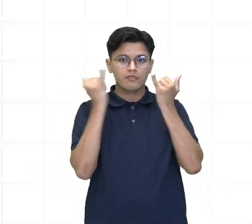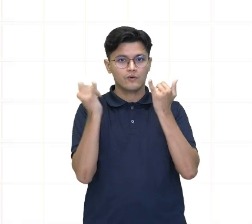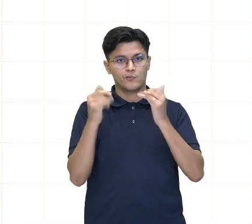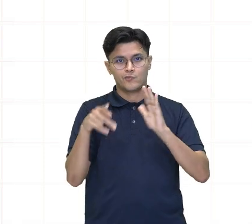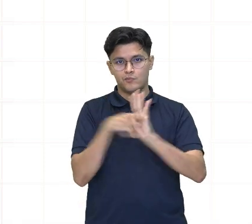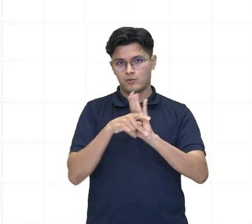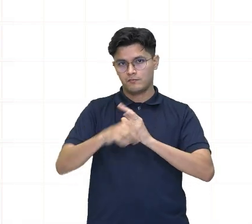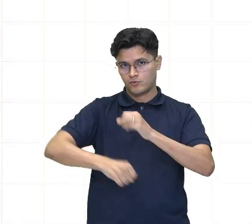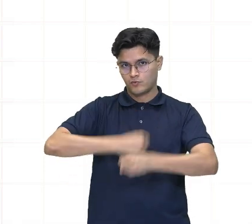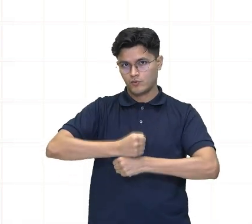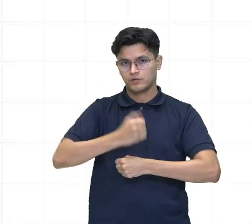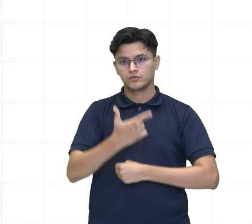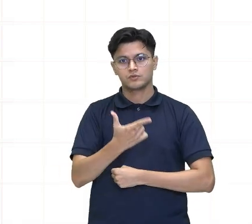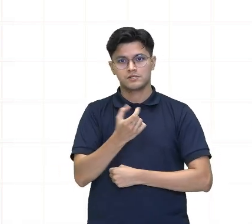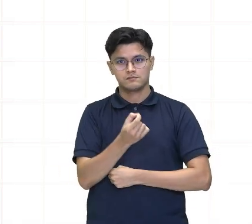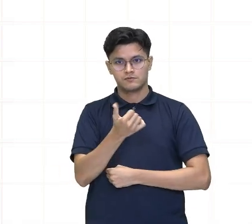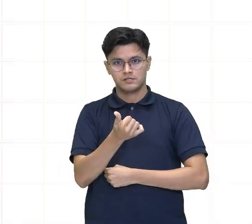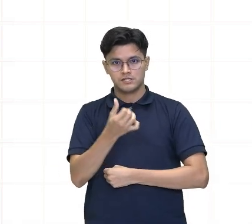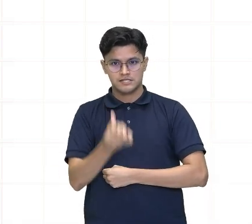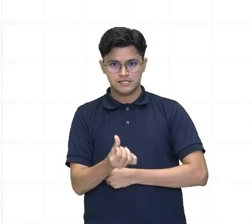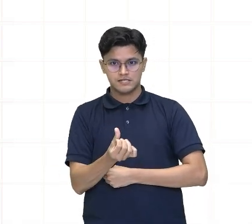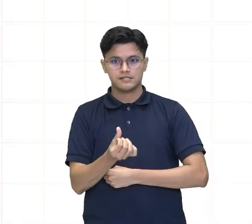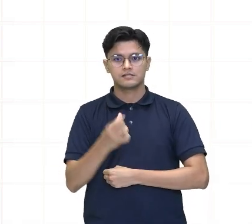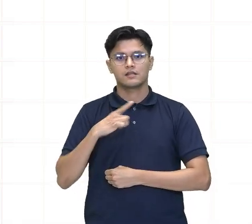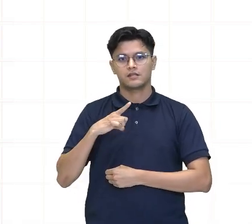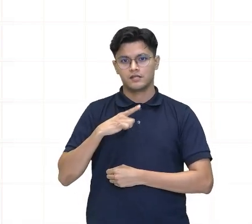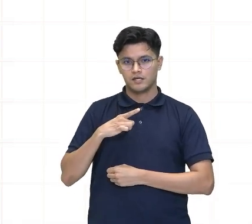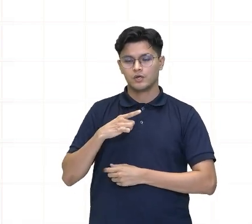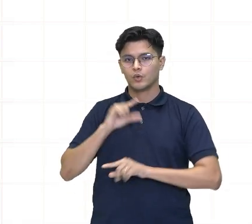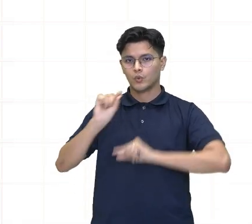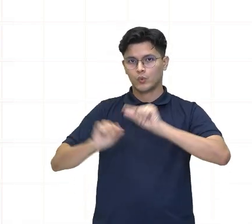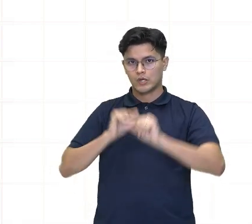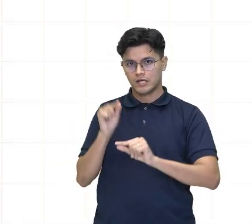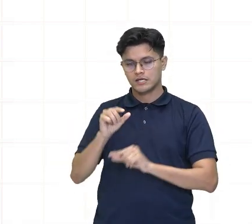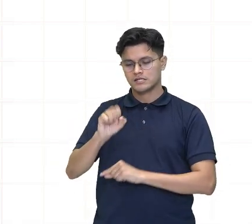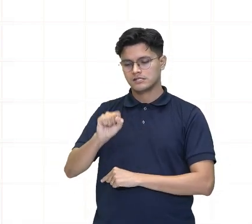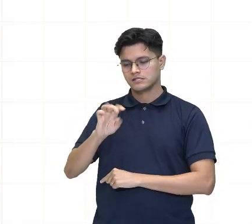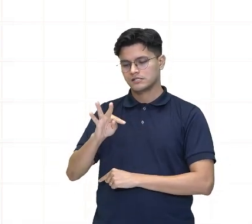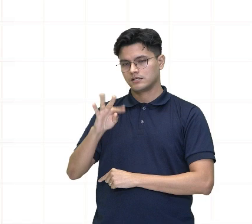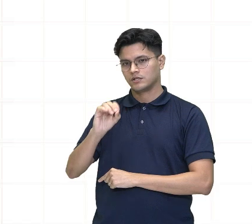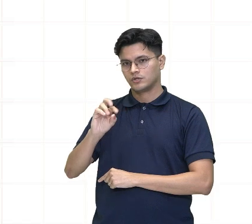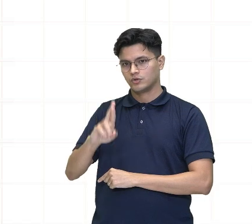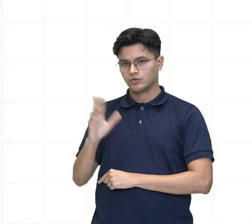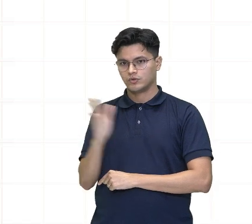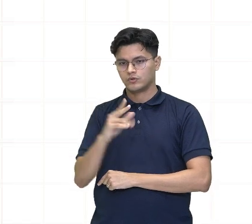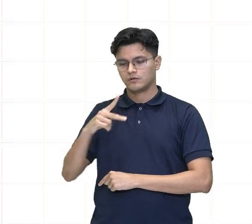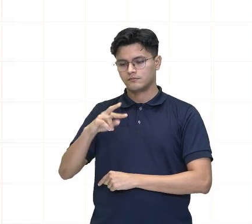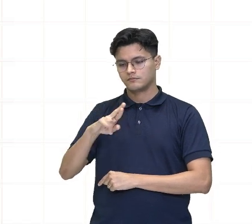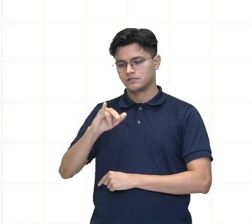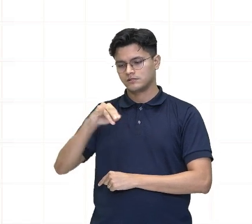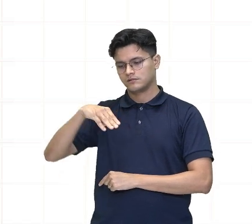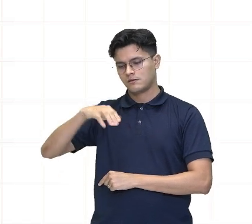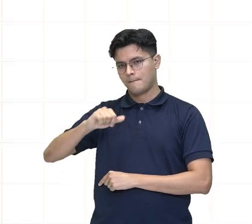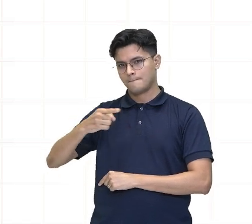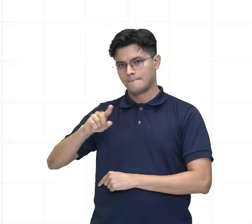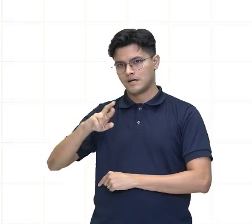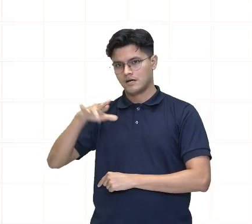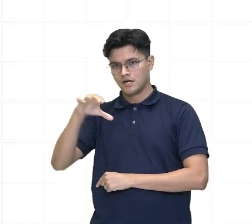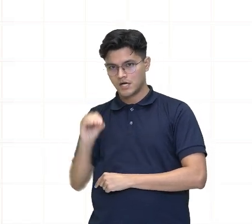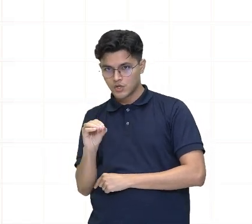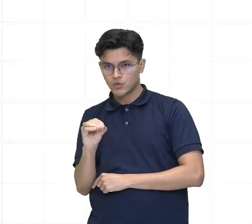primário, que está em verde, a gente vai já formar aí o gráfico para vocês. Representa 7%. Vamos agora para o